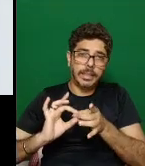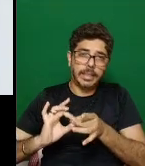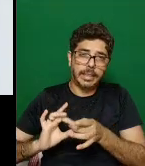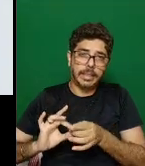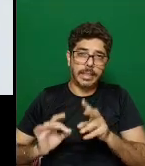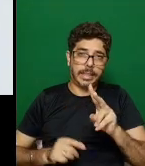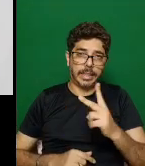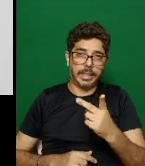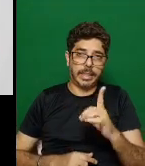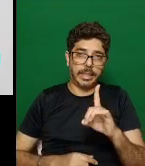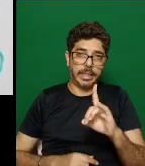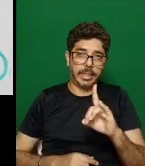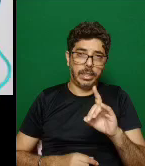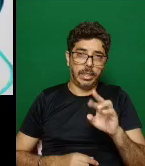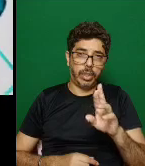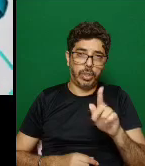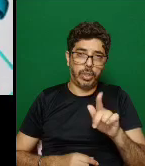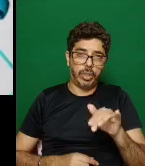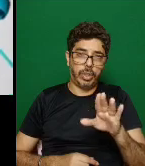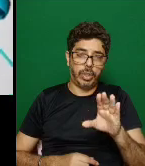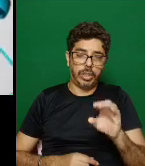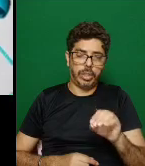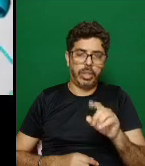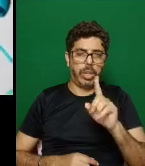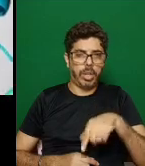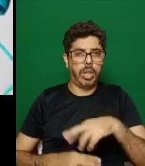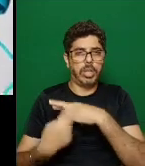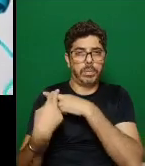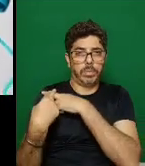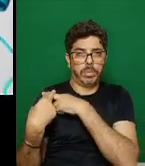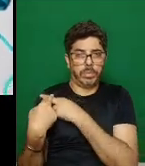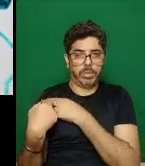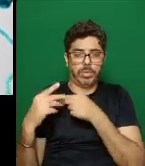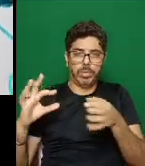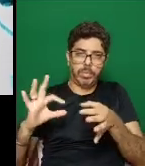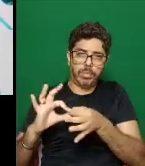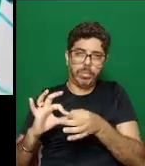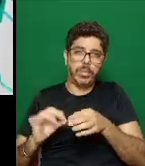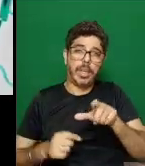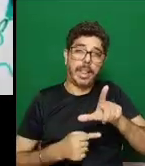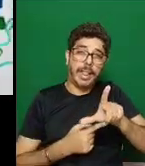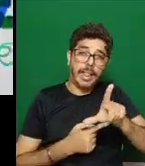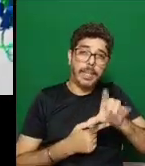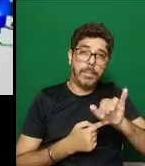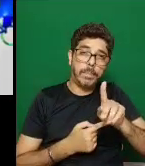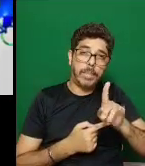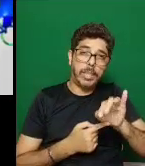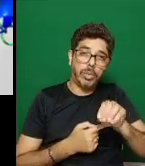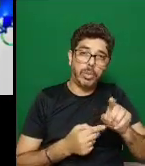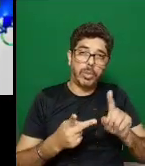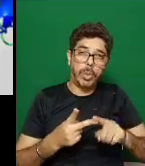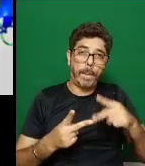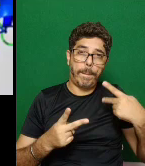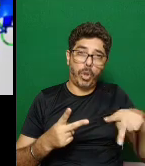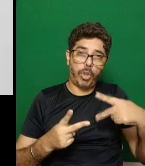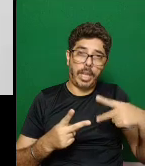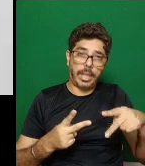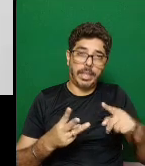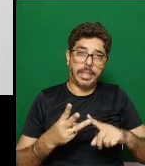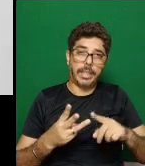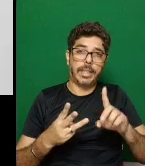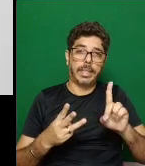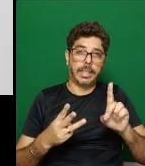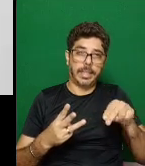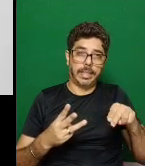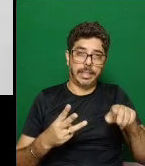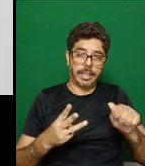crítico responsável pela estrutura e formação de moléculas biológicas, como os lipídios, as proteínas e o próprio DNA. E no